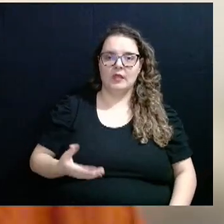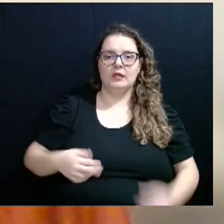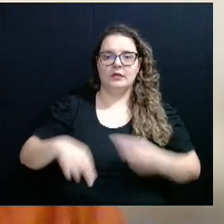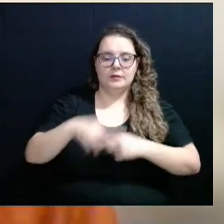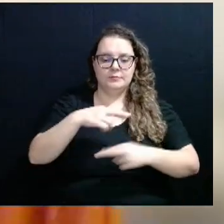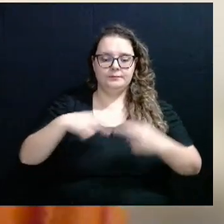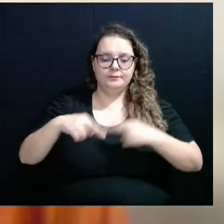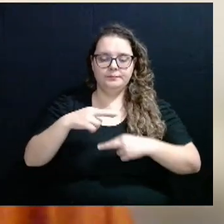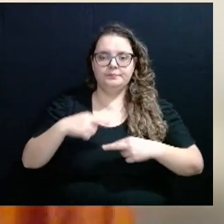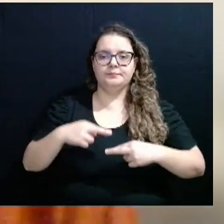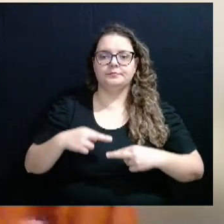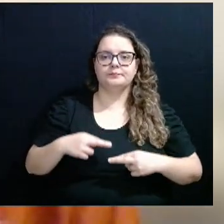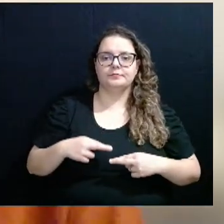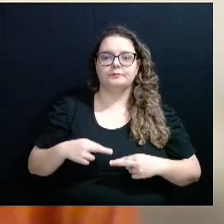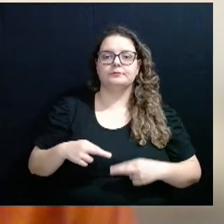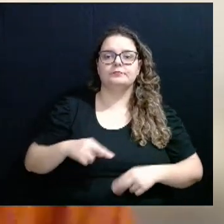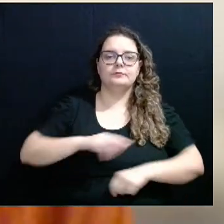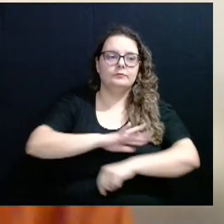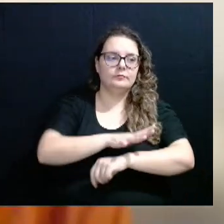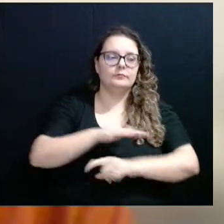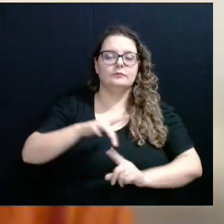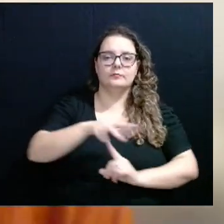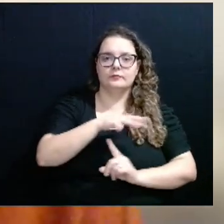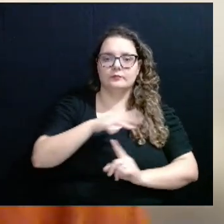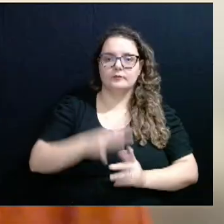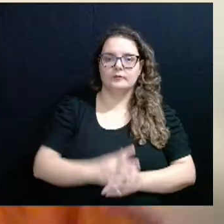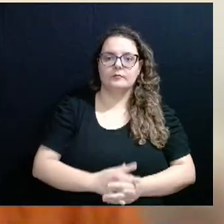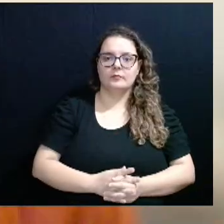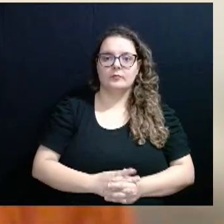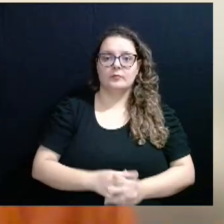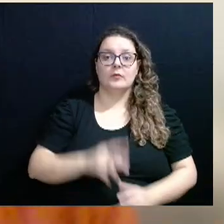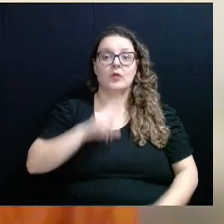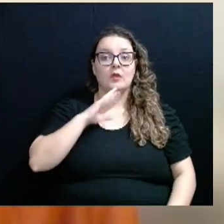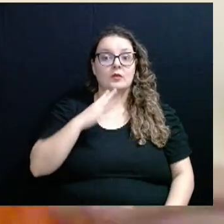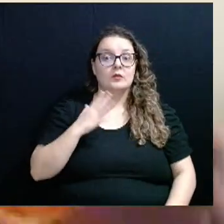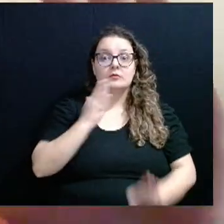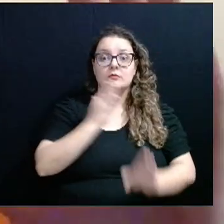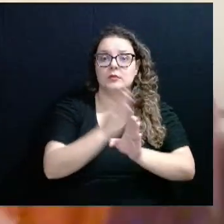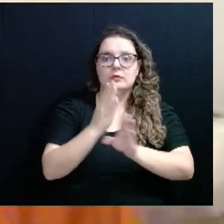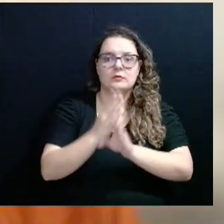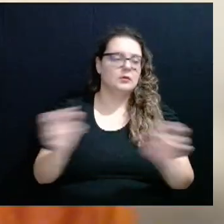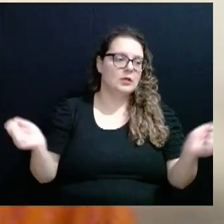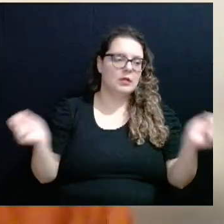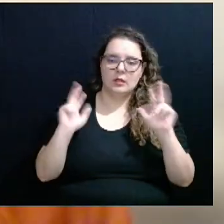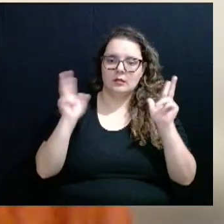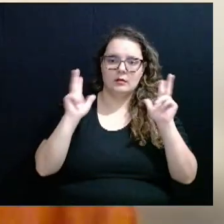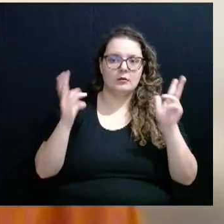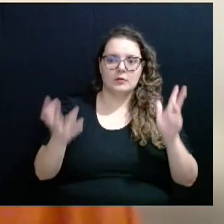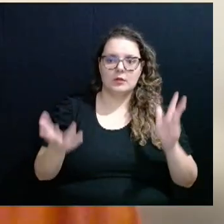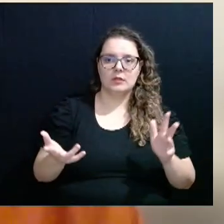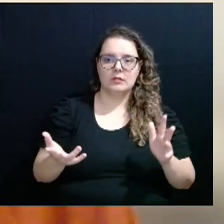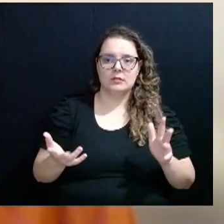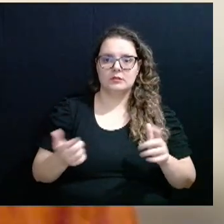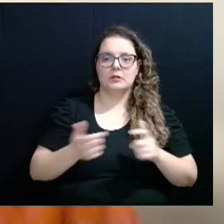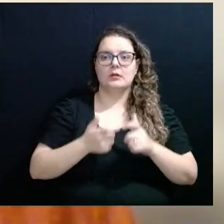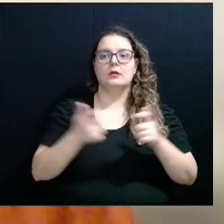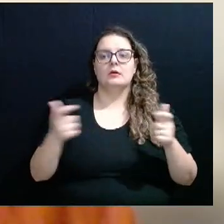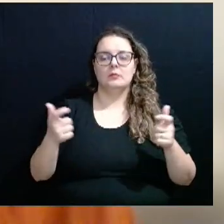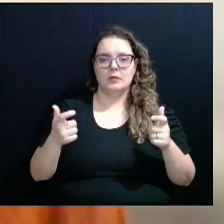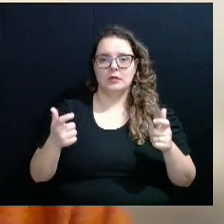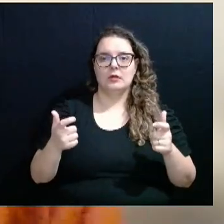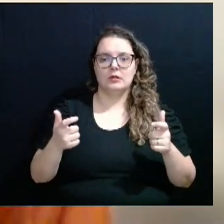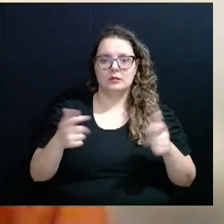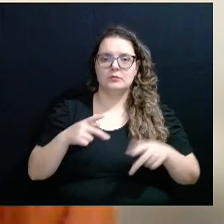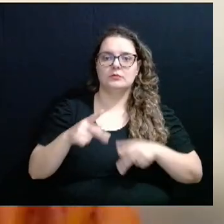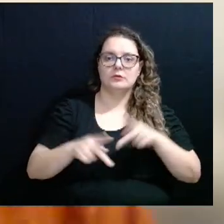do racismo ambiental. Os resultados que a gente encontrou foram alarmantes. A maior parte da população preta